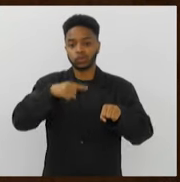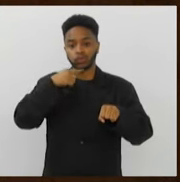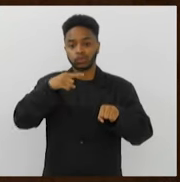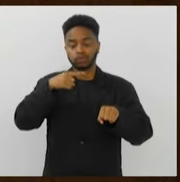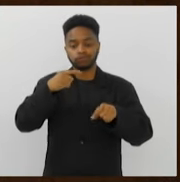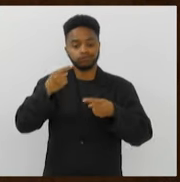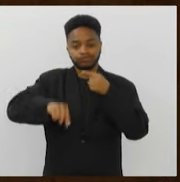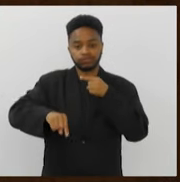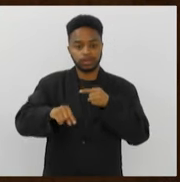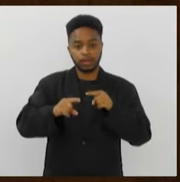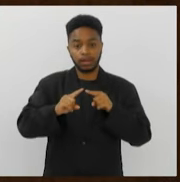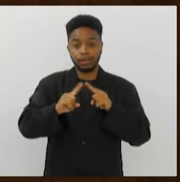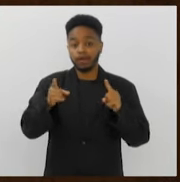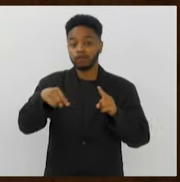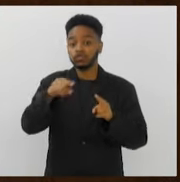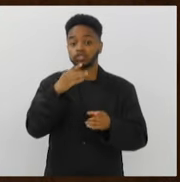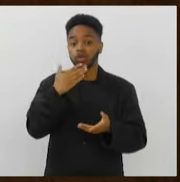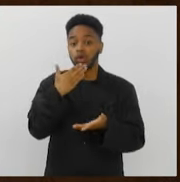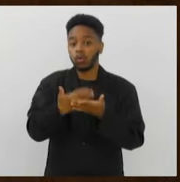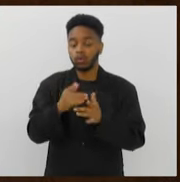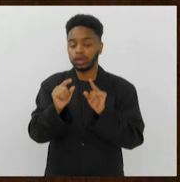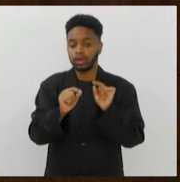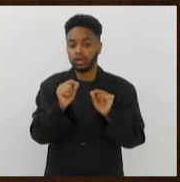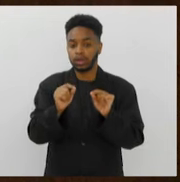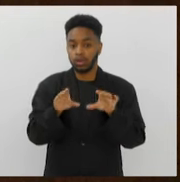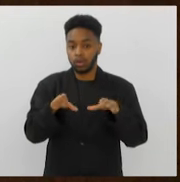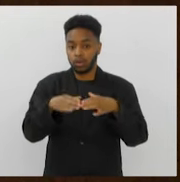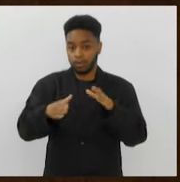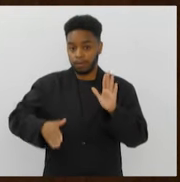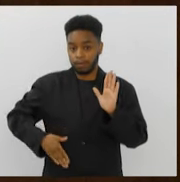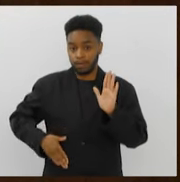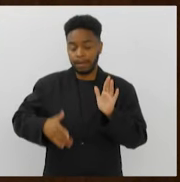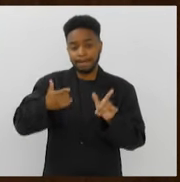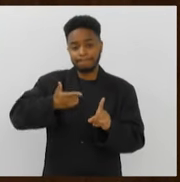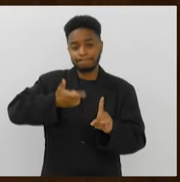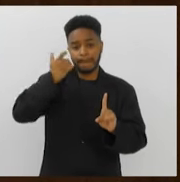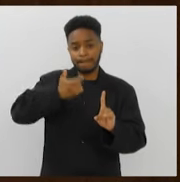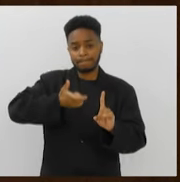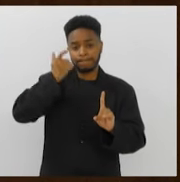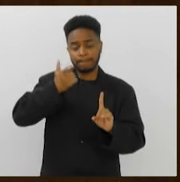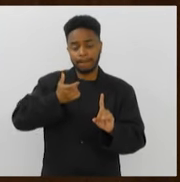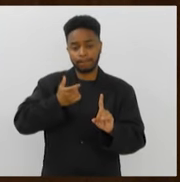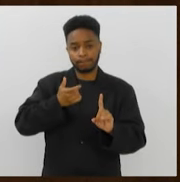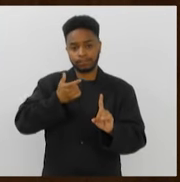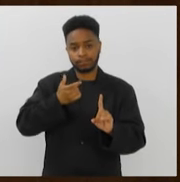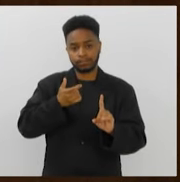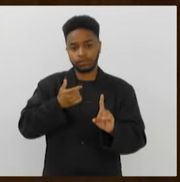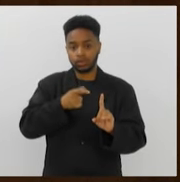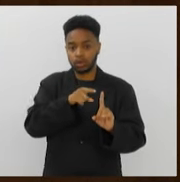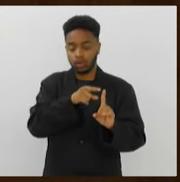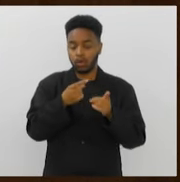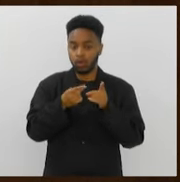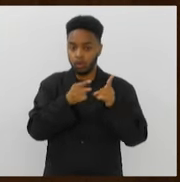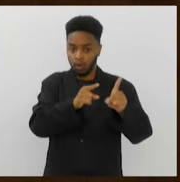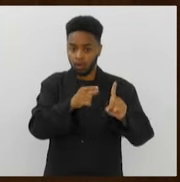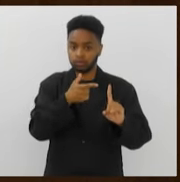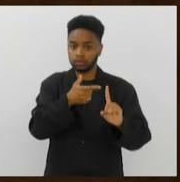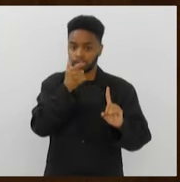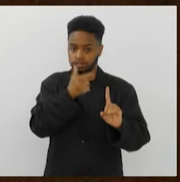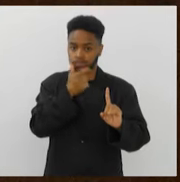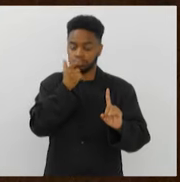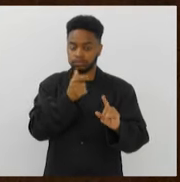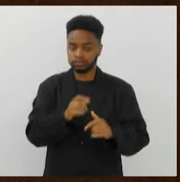e, pasmem, presidente, os vagabundos efetuaram disparo para cima do sargento da Marinha, que é conhecido